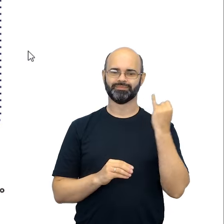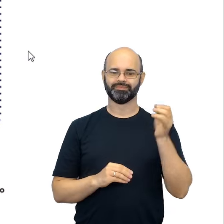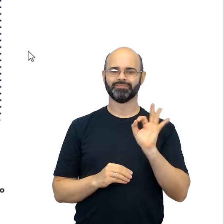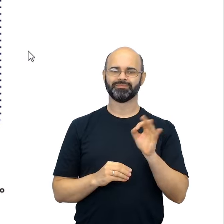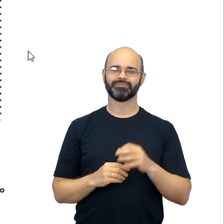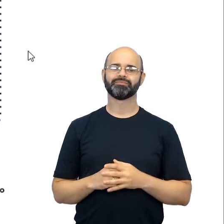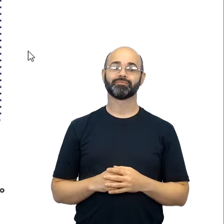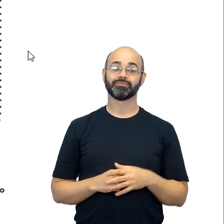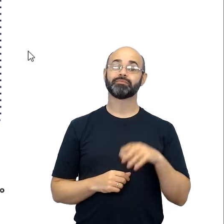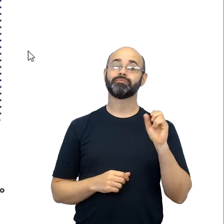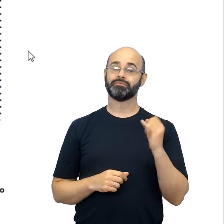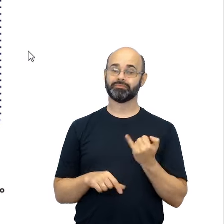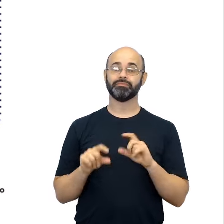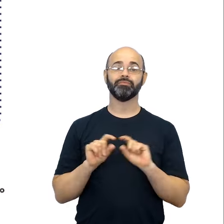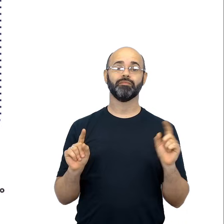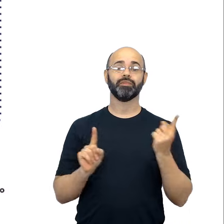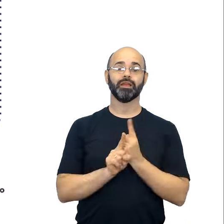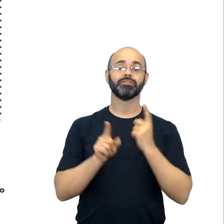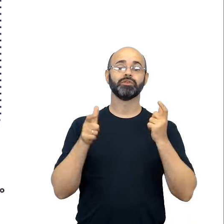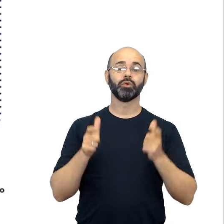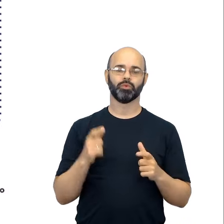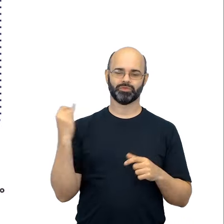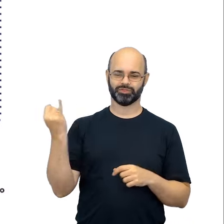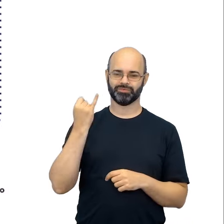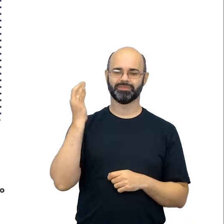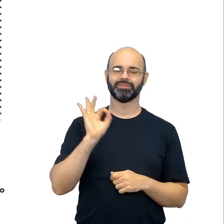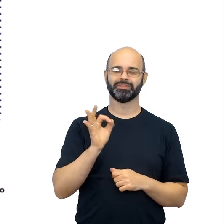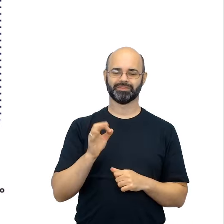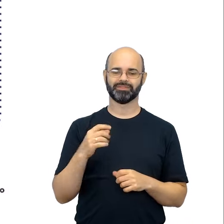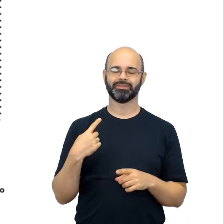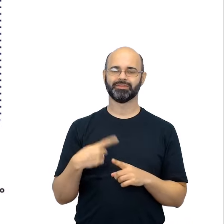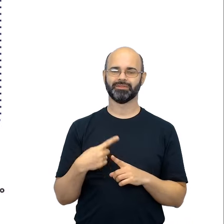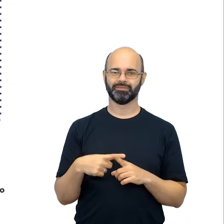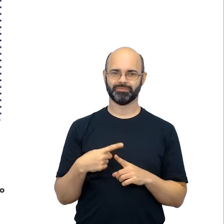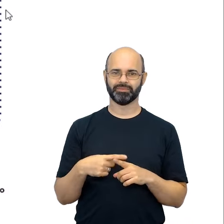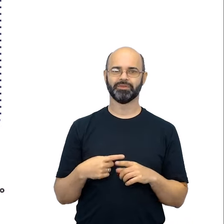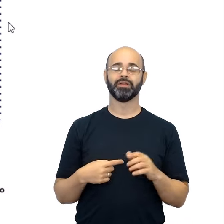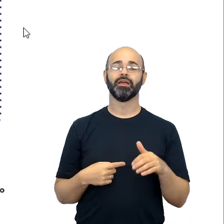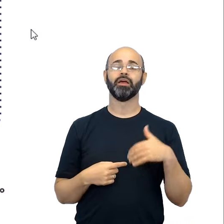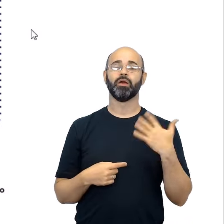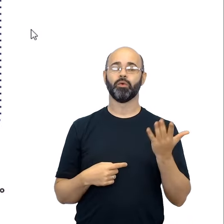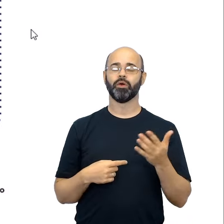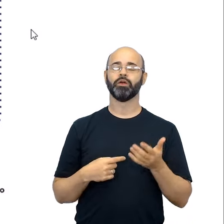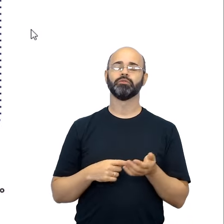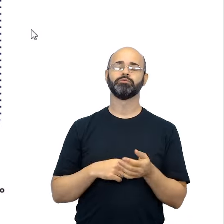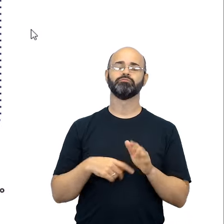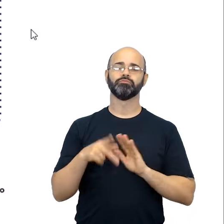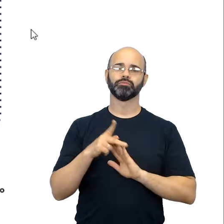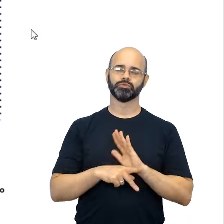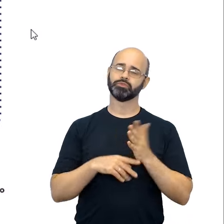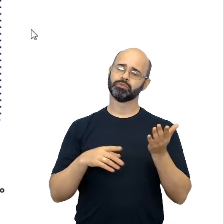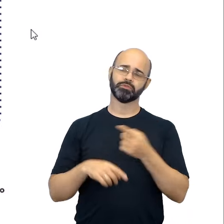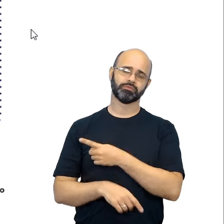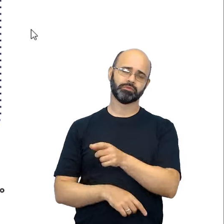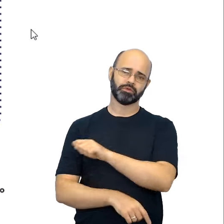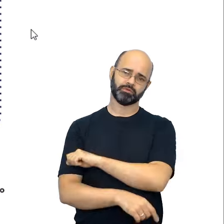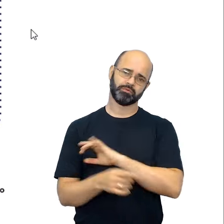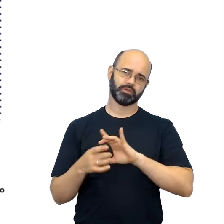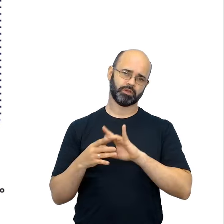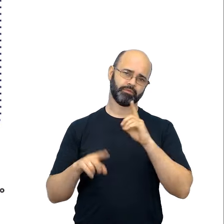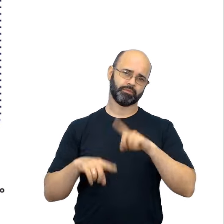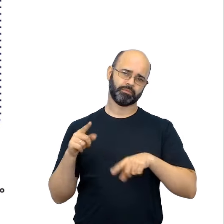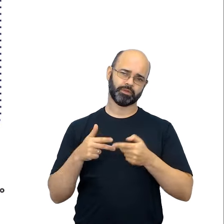essa fonte é interessante porque, ao desenvolver esse projeto, né, Márcia, os professores podem buscar esse suporte lá no próprio